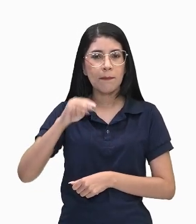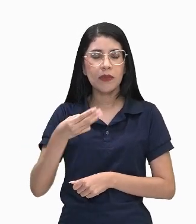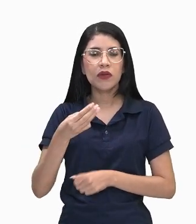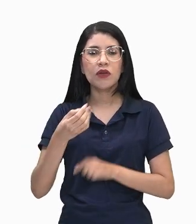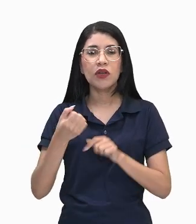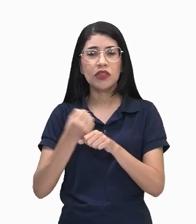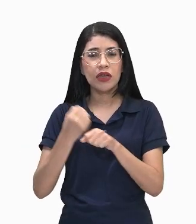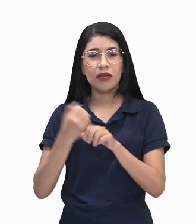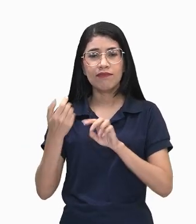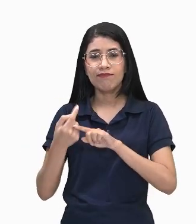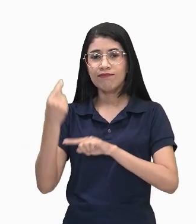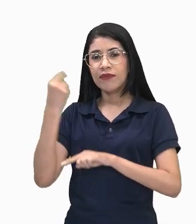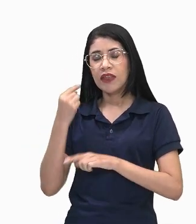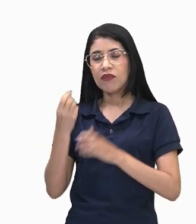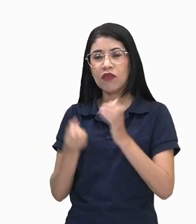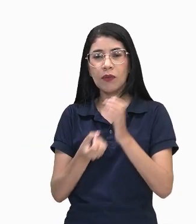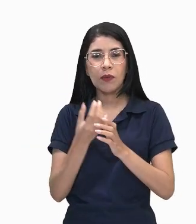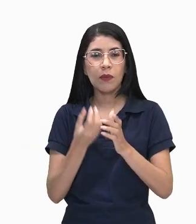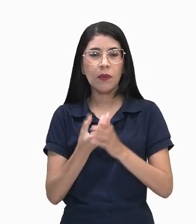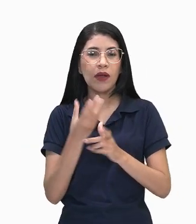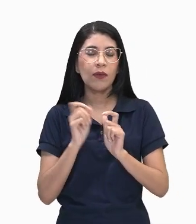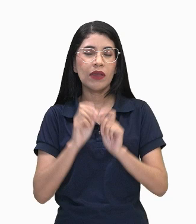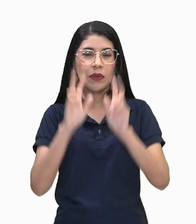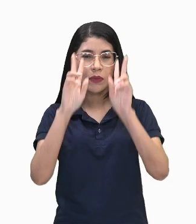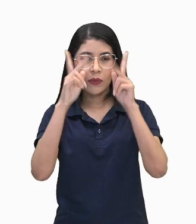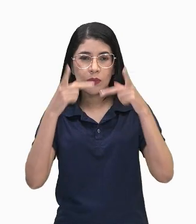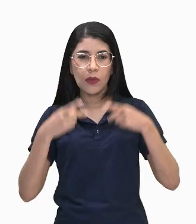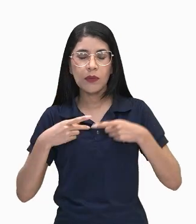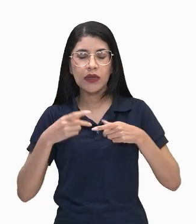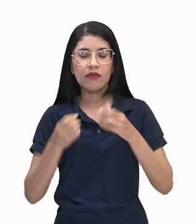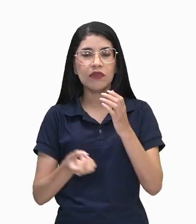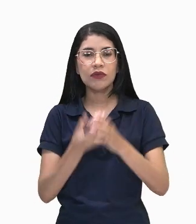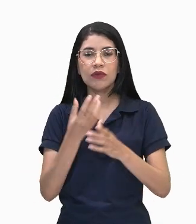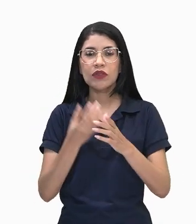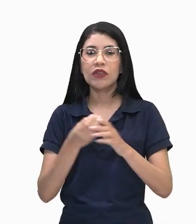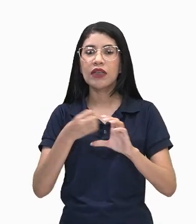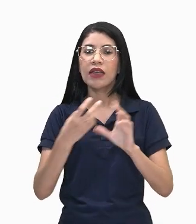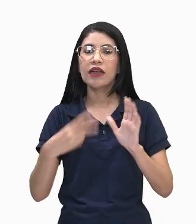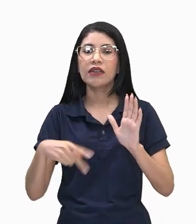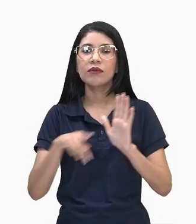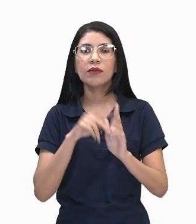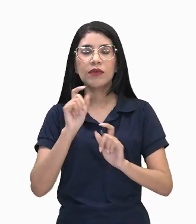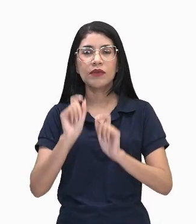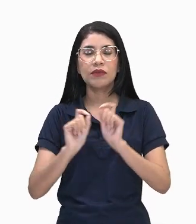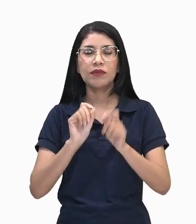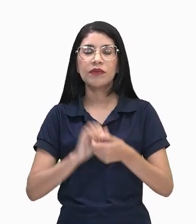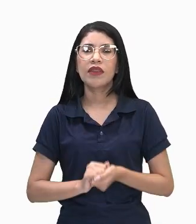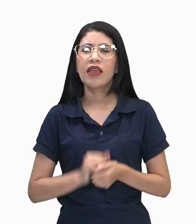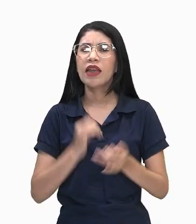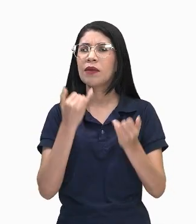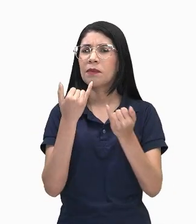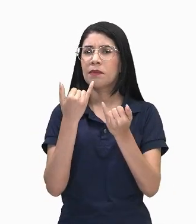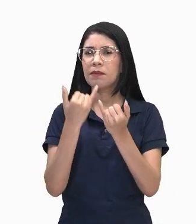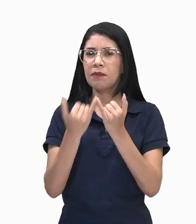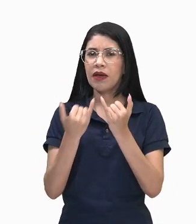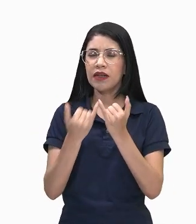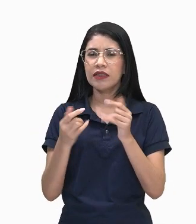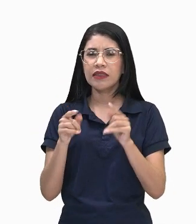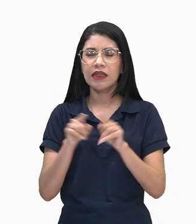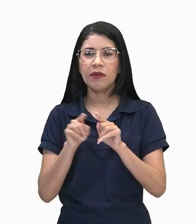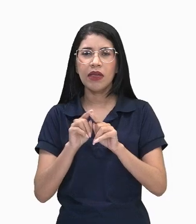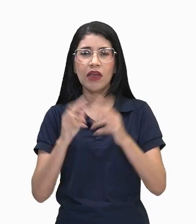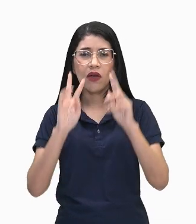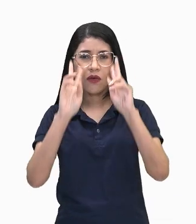Aí surgiram os primeiros hominídeos, que têm características semelhantes ao